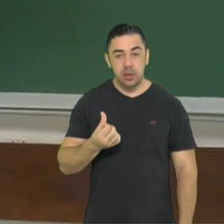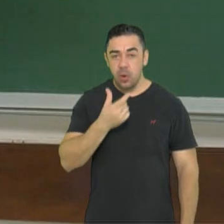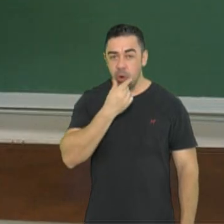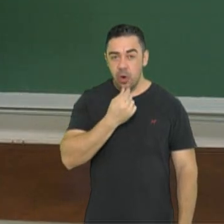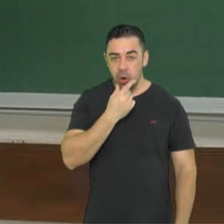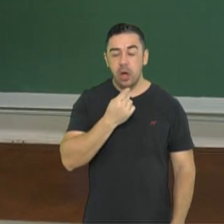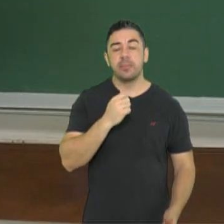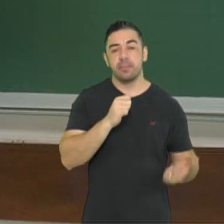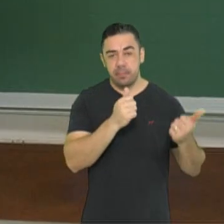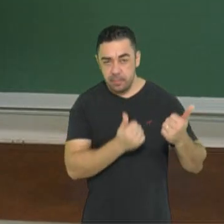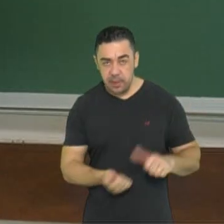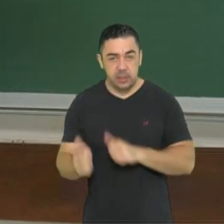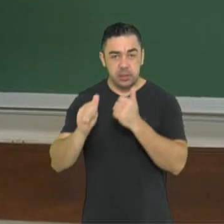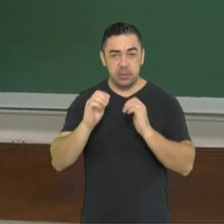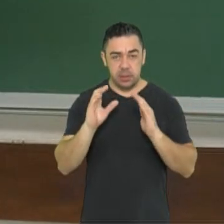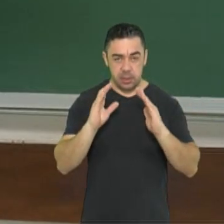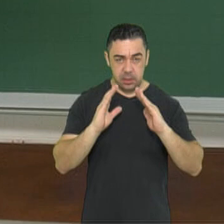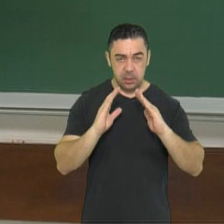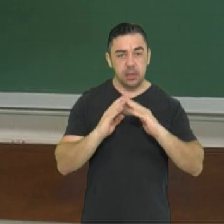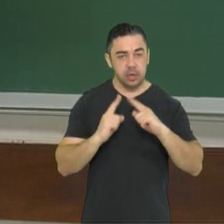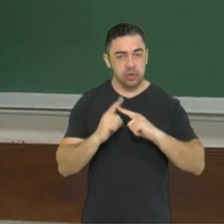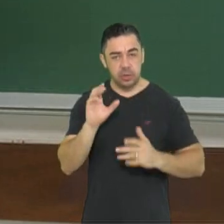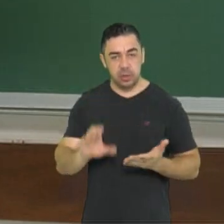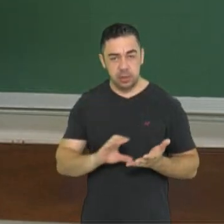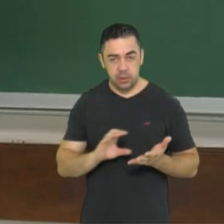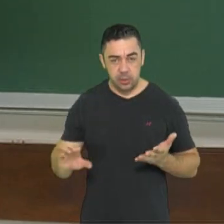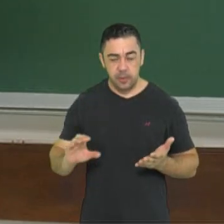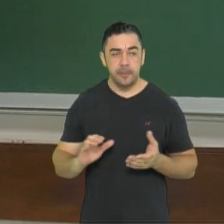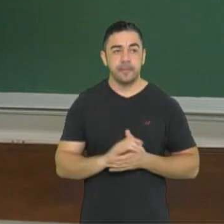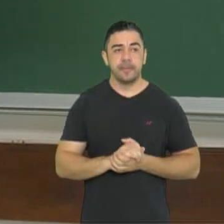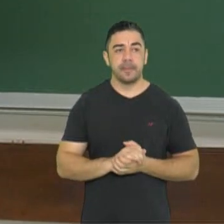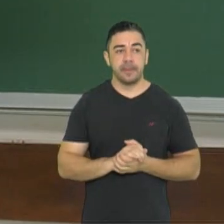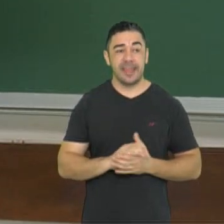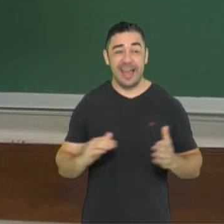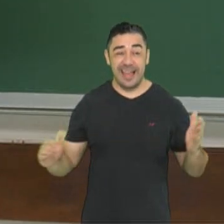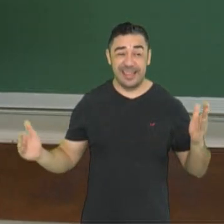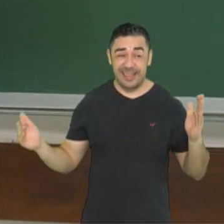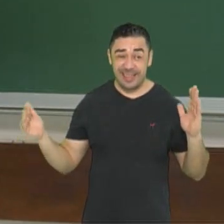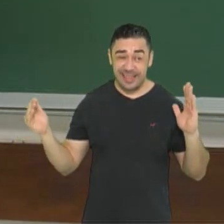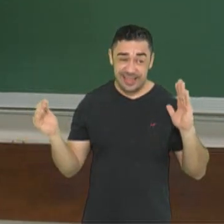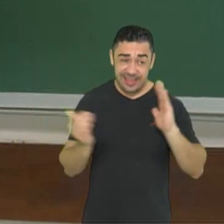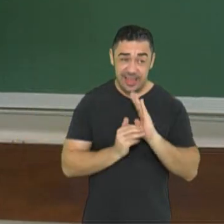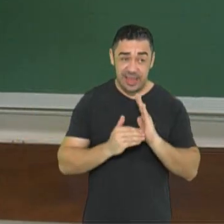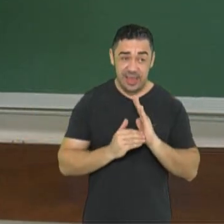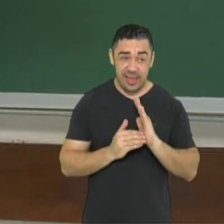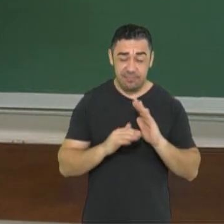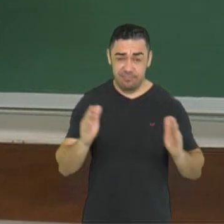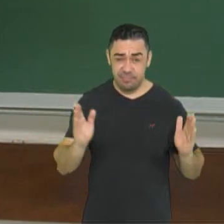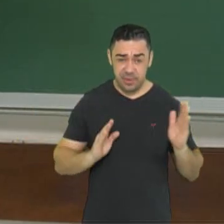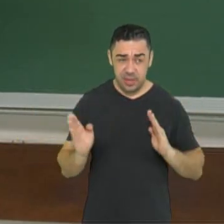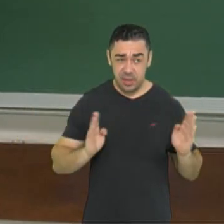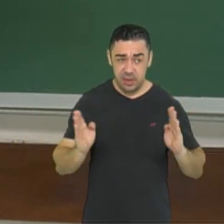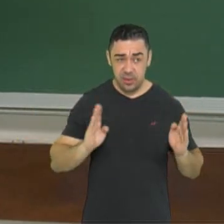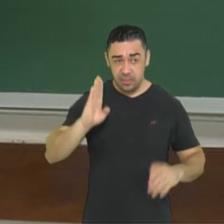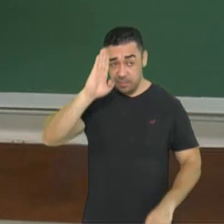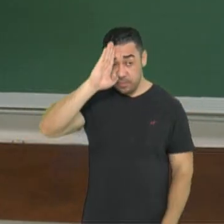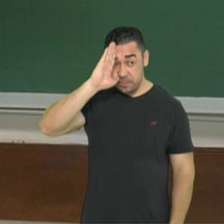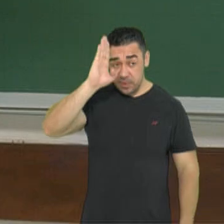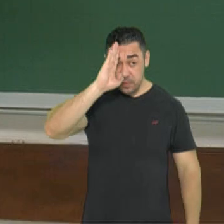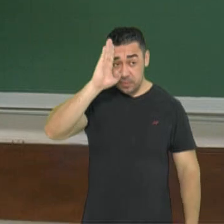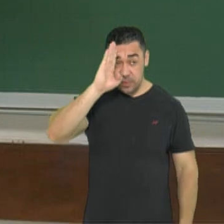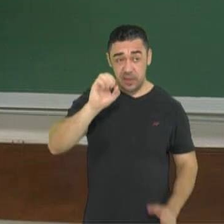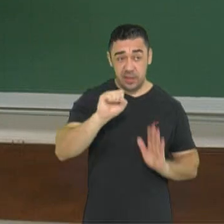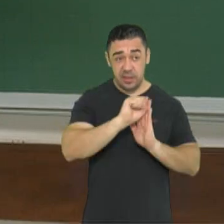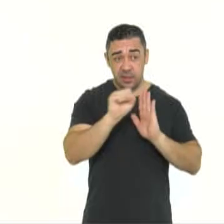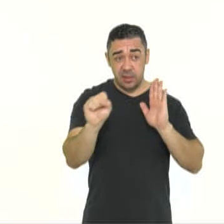primeiras conquistas dele, entre 481 até 511. Até chegar no período principal ali, que é os